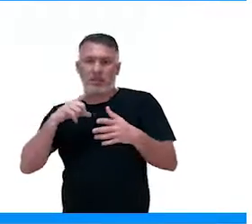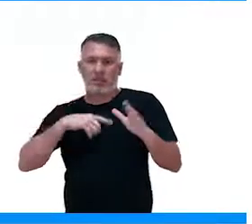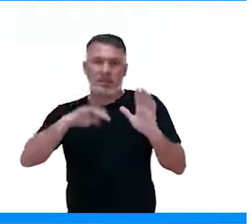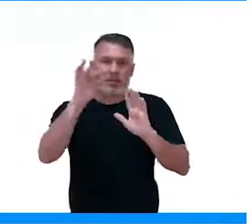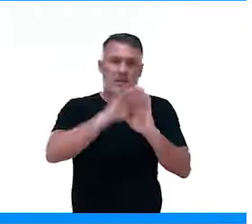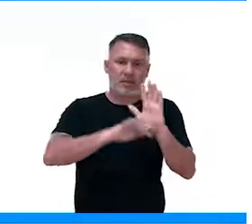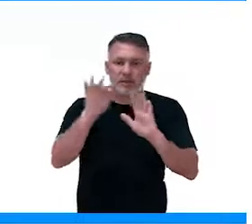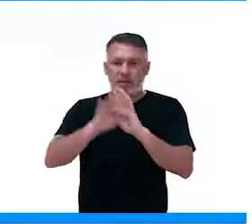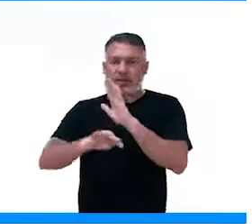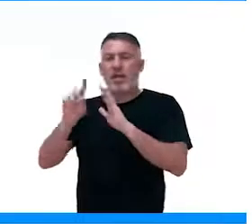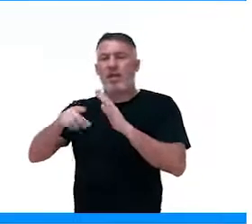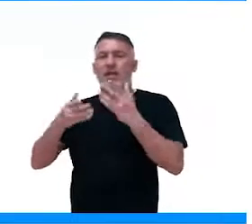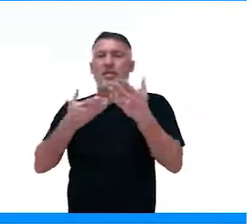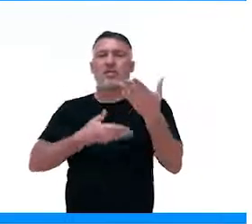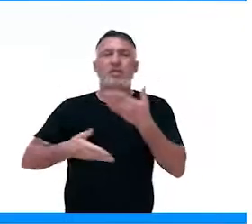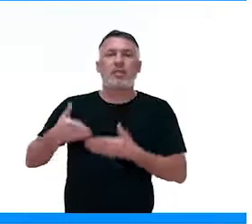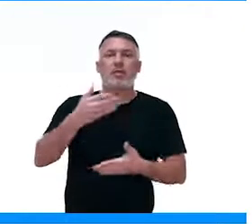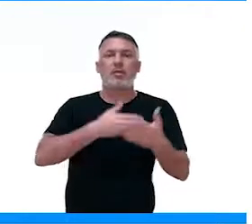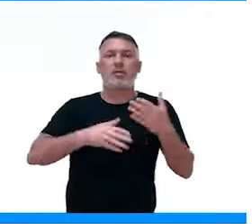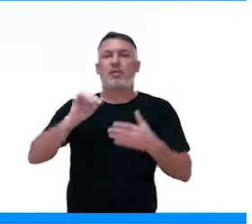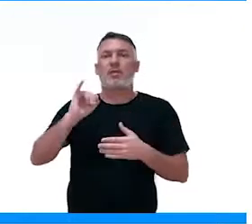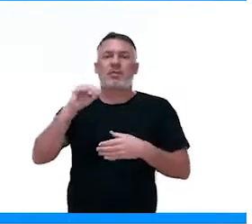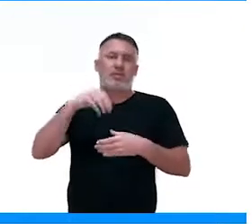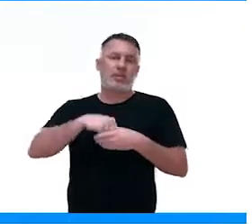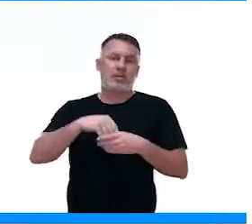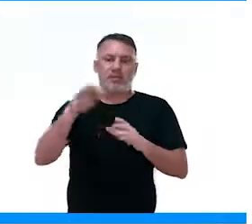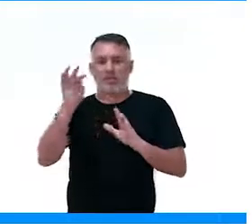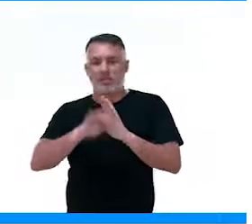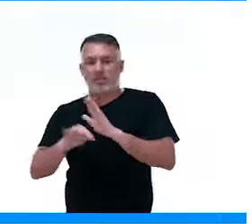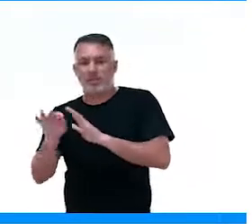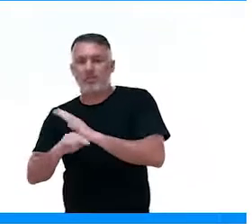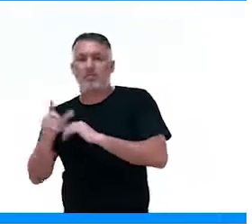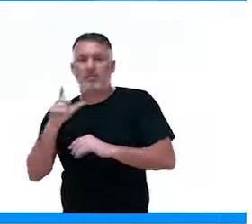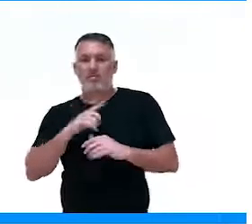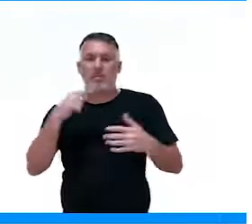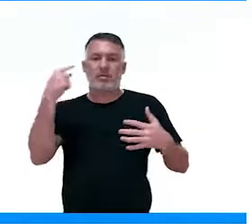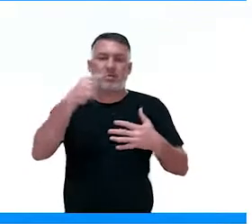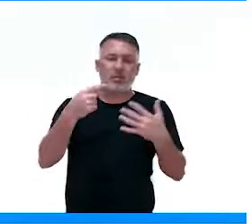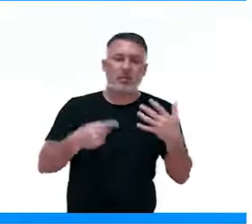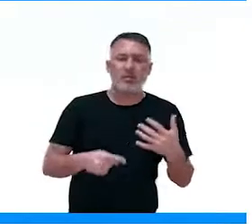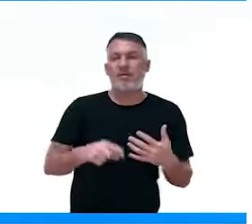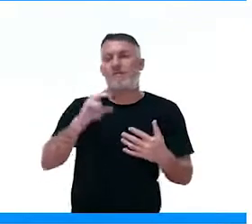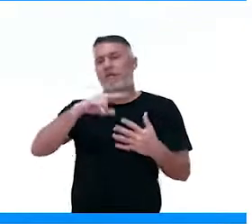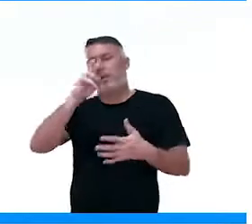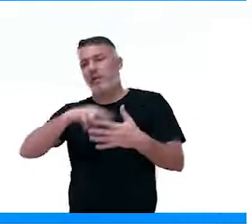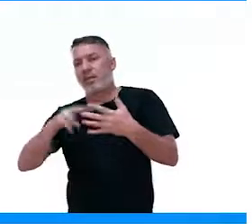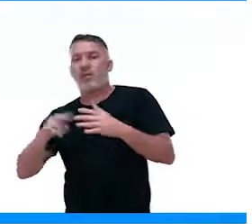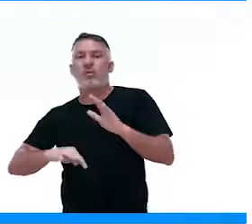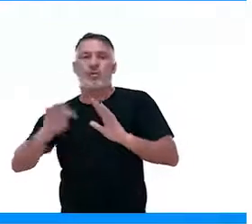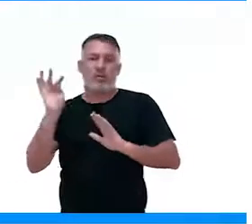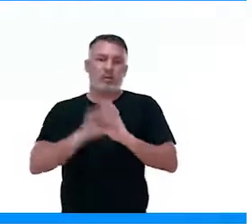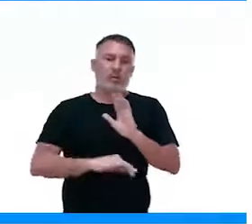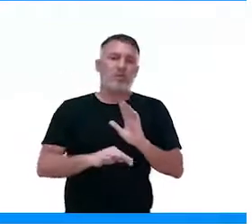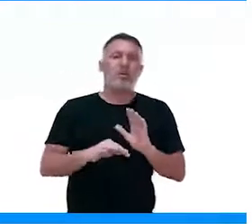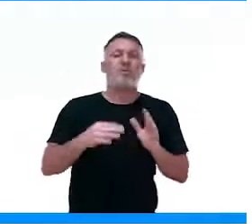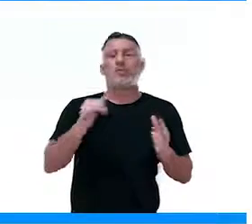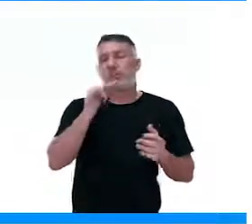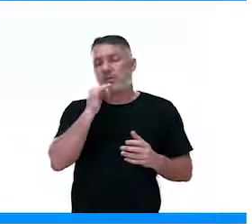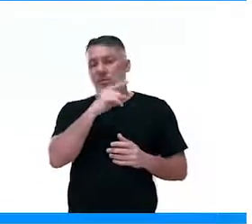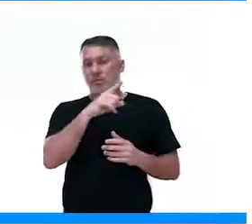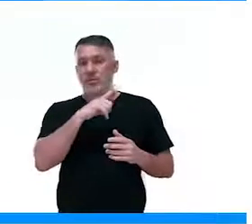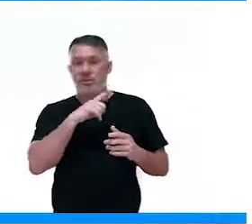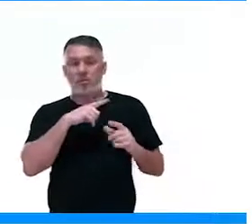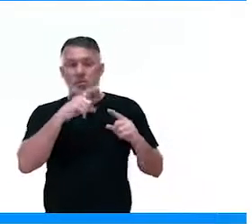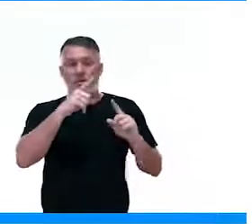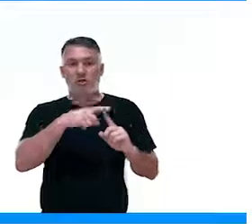quem um texto se dirige são os interlocutores desse texto. Então, quem é o meu interlocutor? É aquele que vai ler o meu texto. No